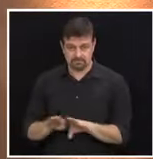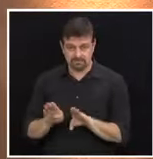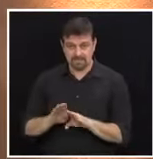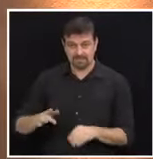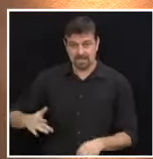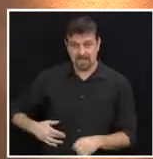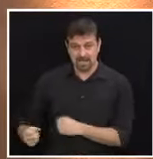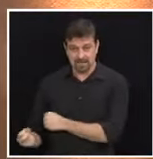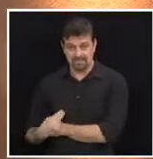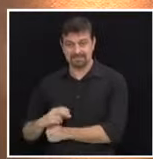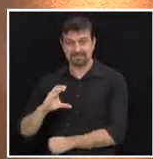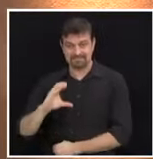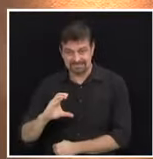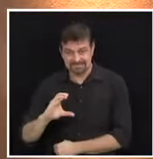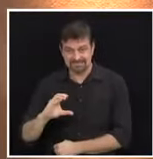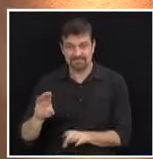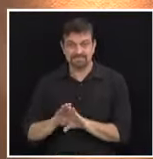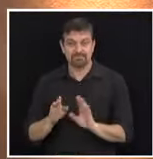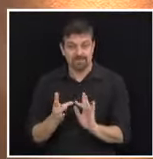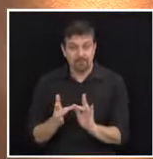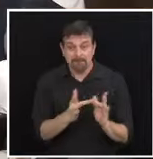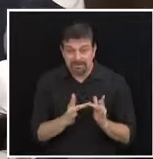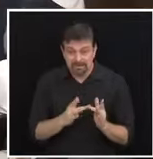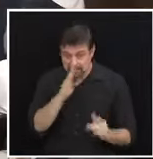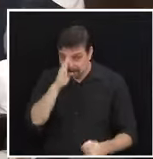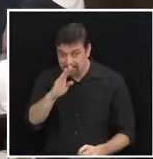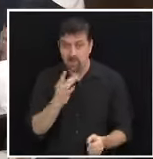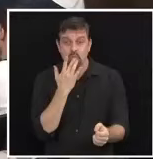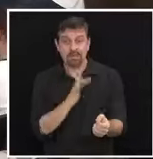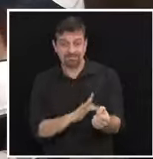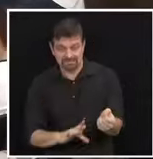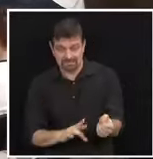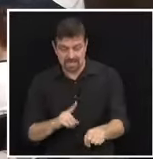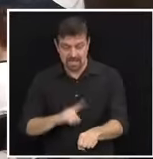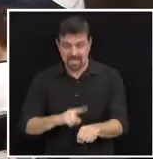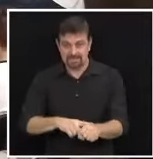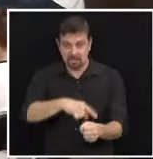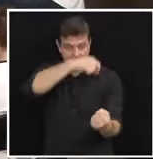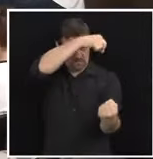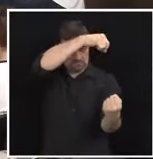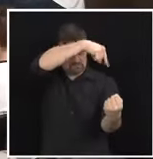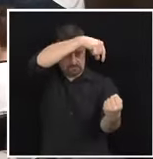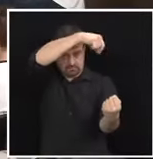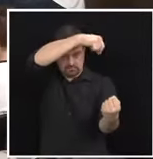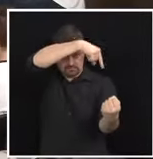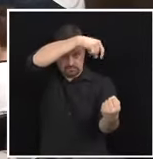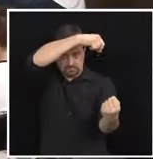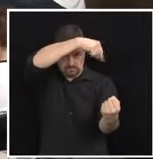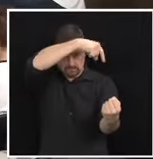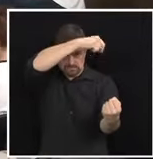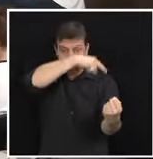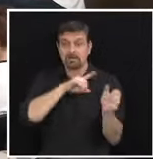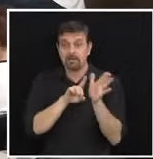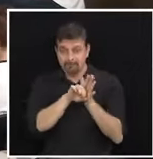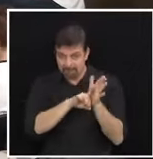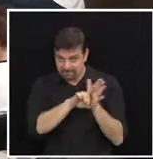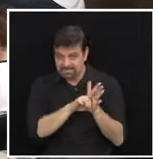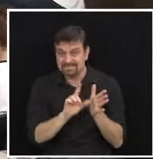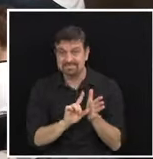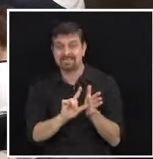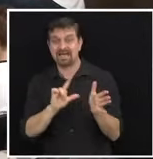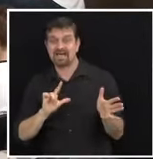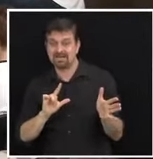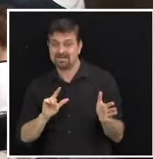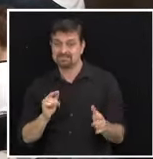C, é mais o contato com sangue. Nas transfusões de sangue hoje, elas são completamente testadas pela presença